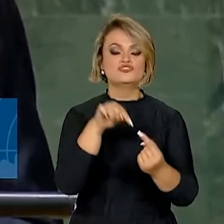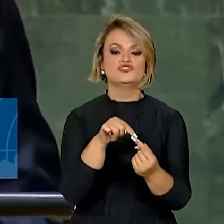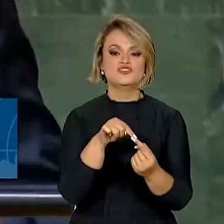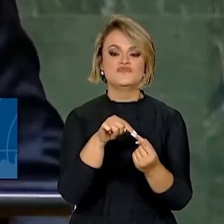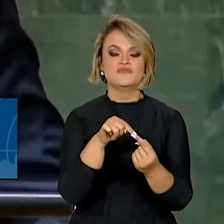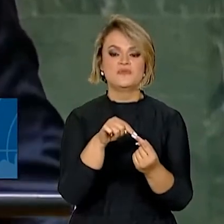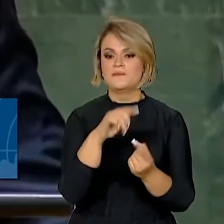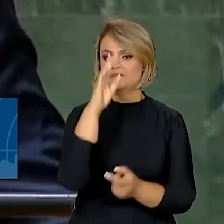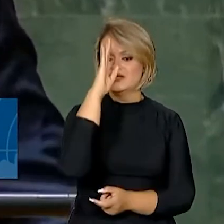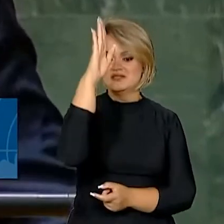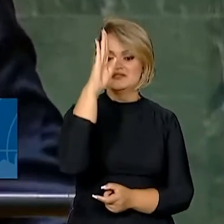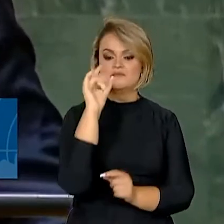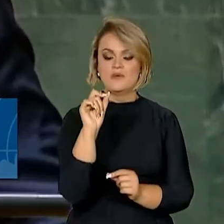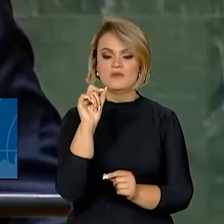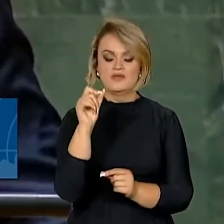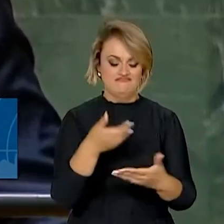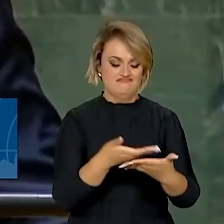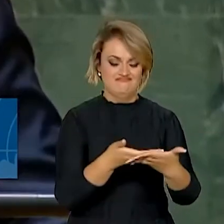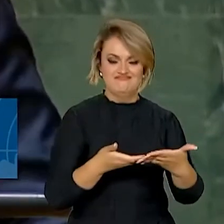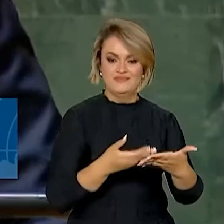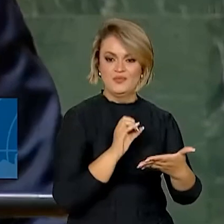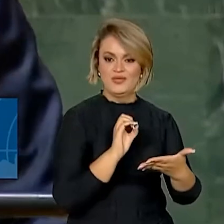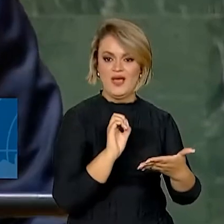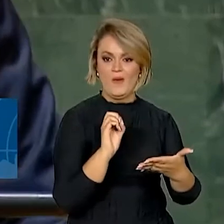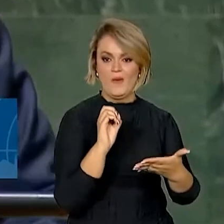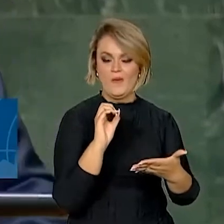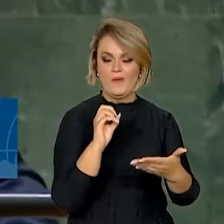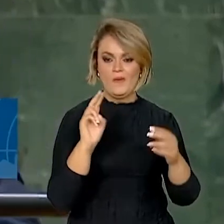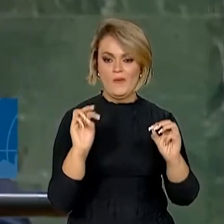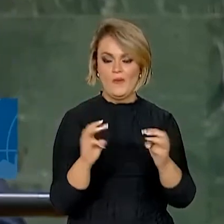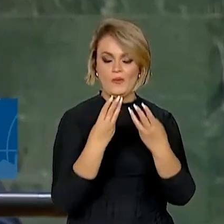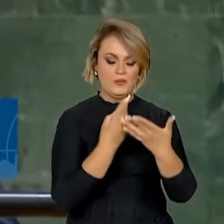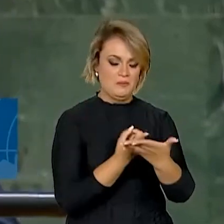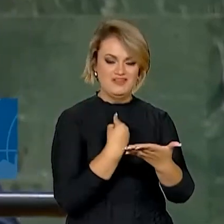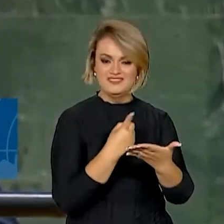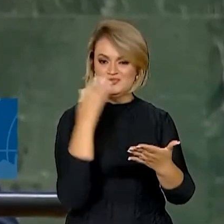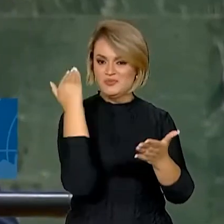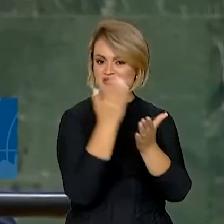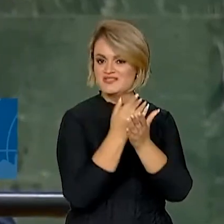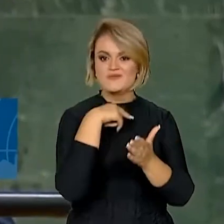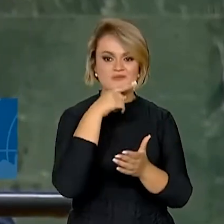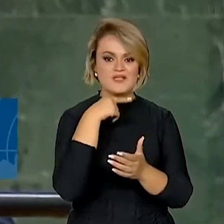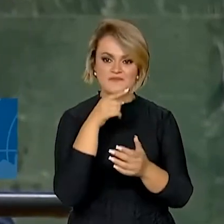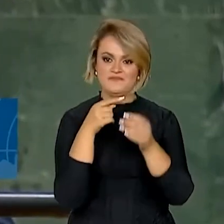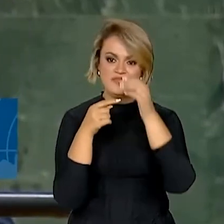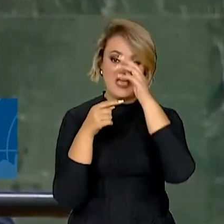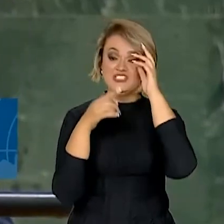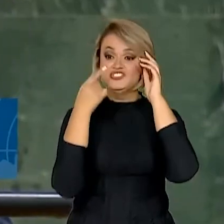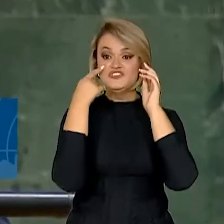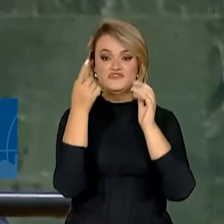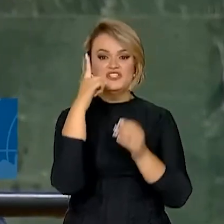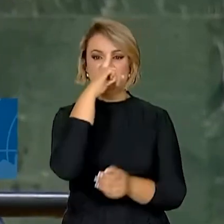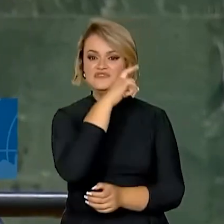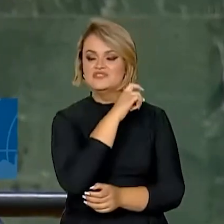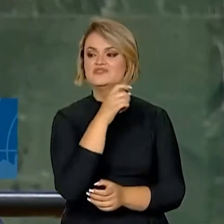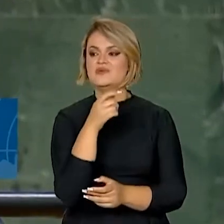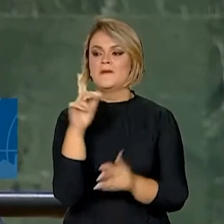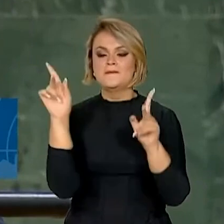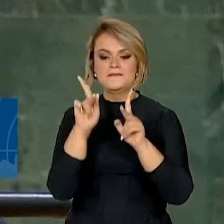propósitos e princípios da Carta da ONU. Não subestimamos as dificuldades para alcançar a